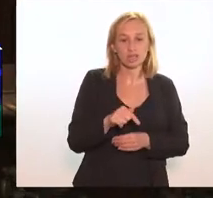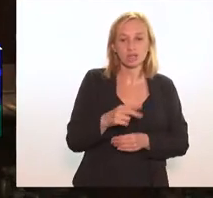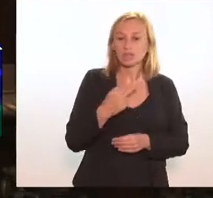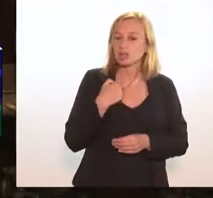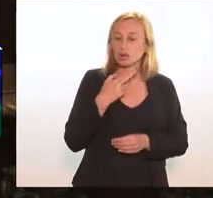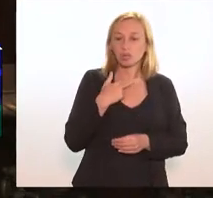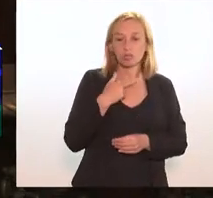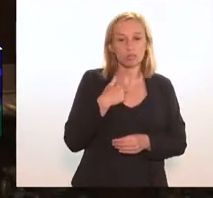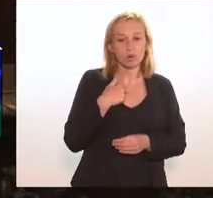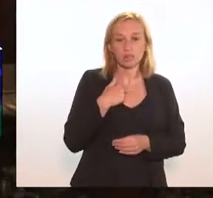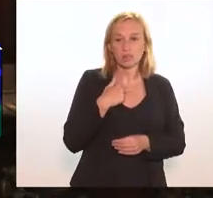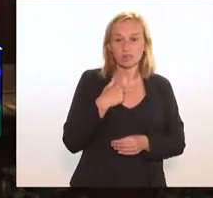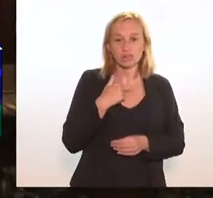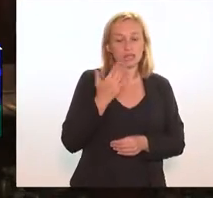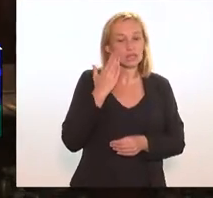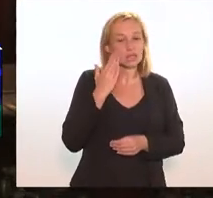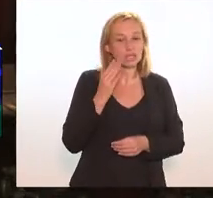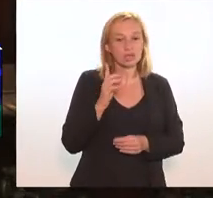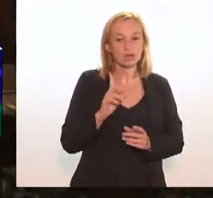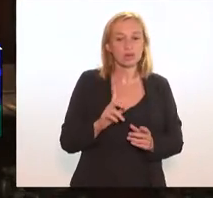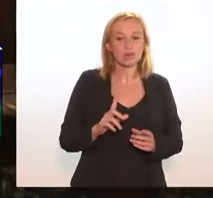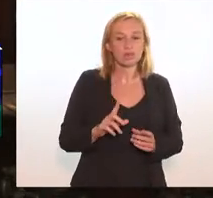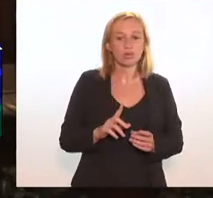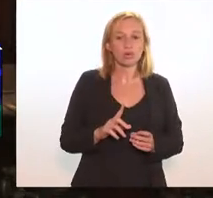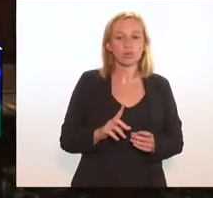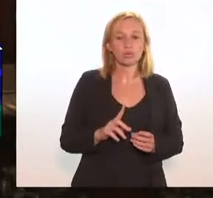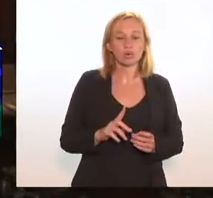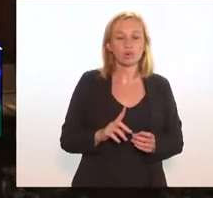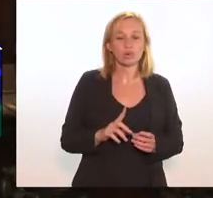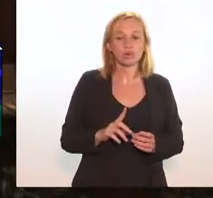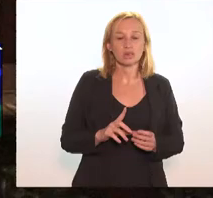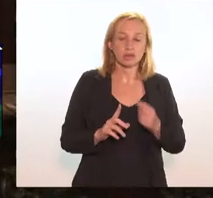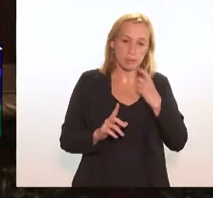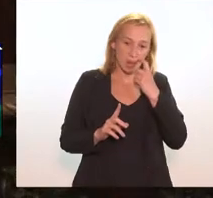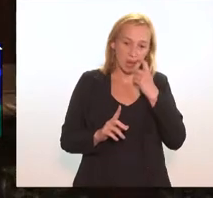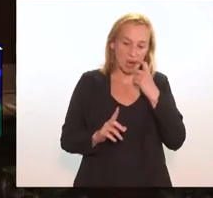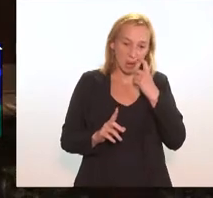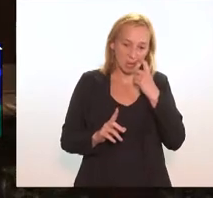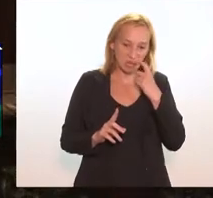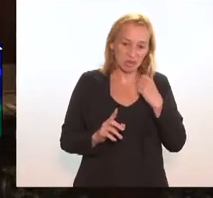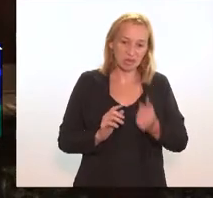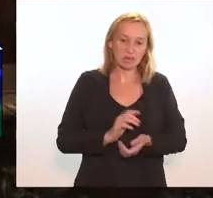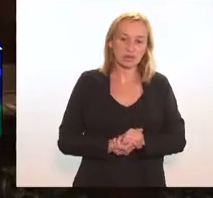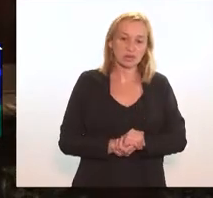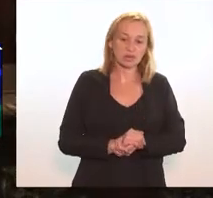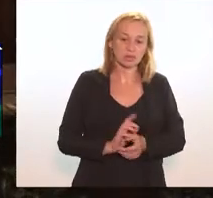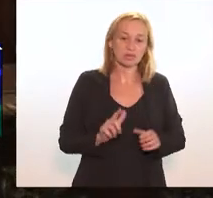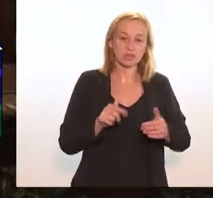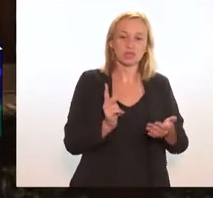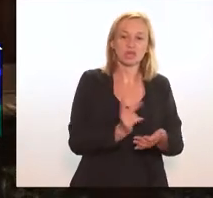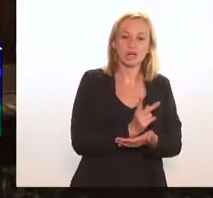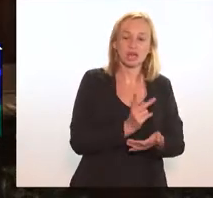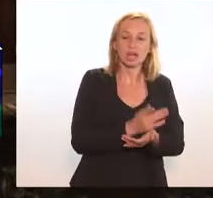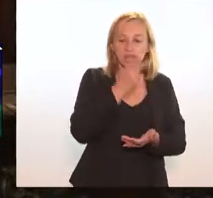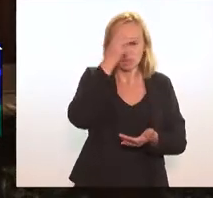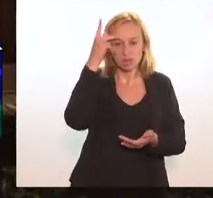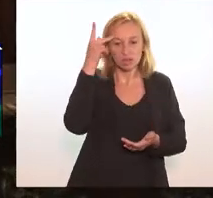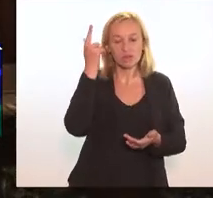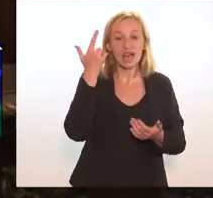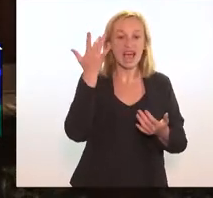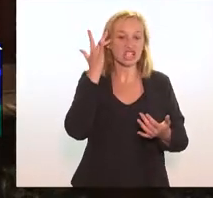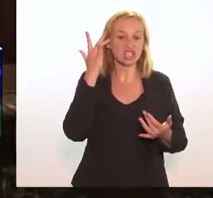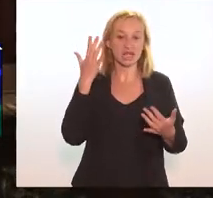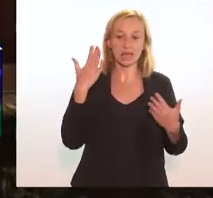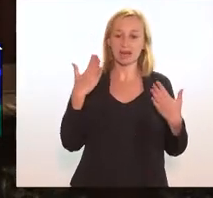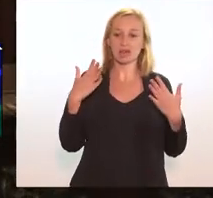pode ser entendido como uma senha, como nós dizemos na nota, como uma senha para as pessoas curtirem a vida. É o